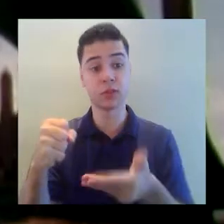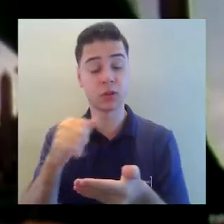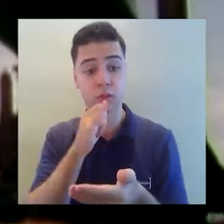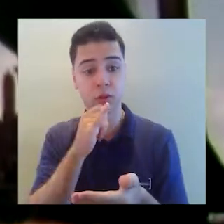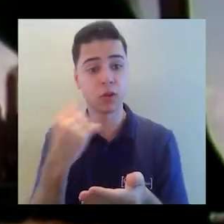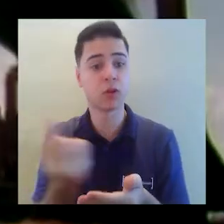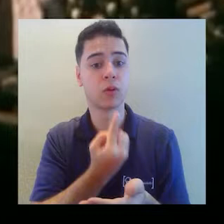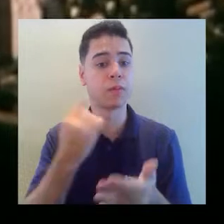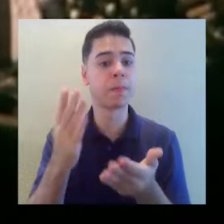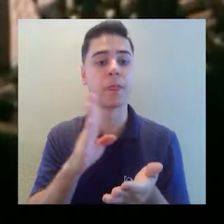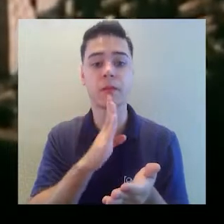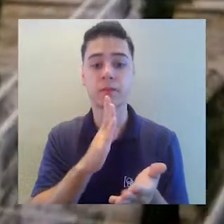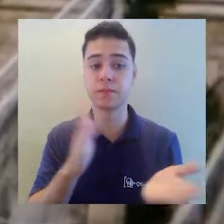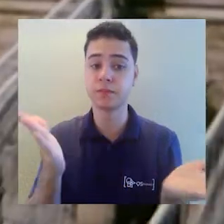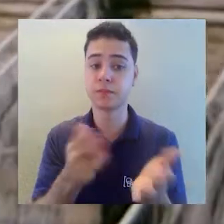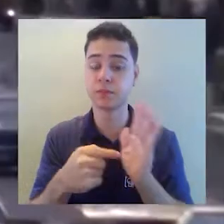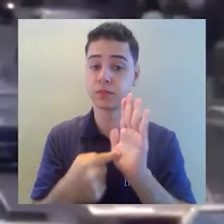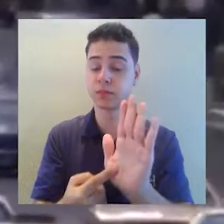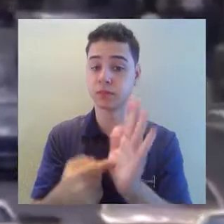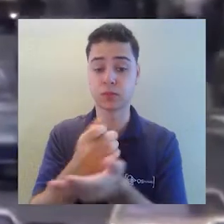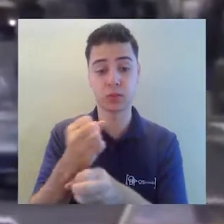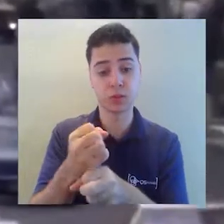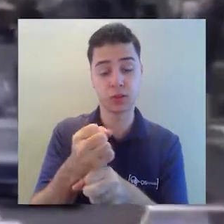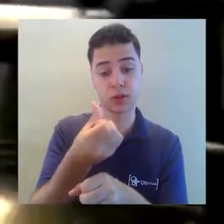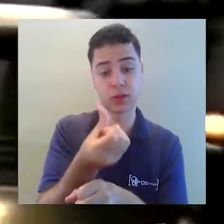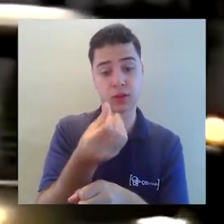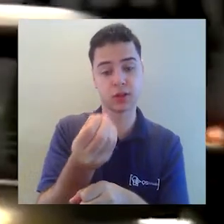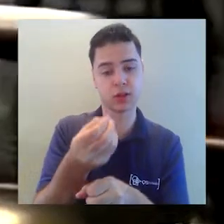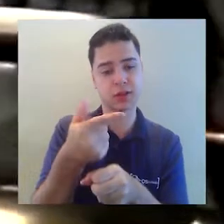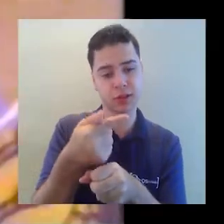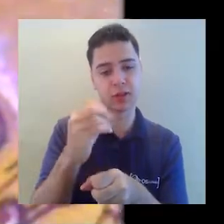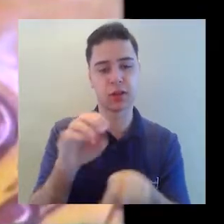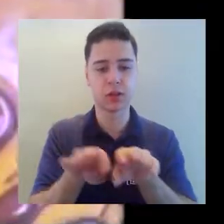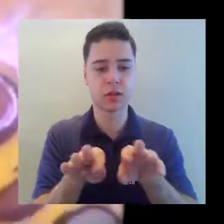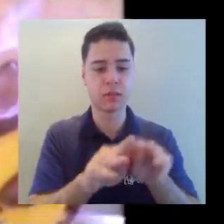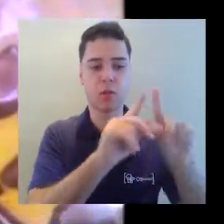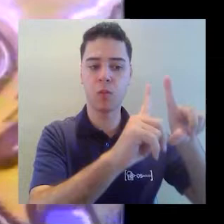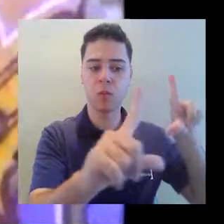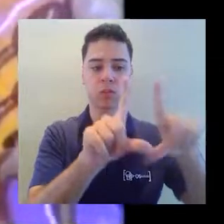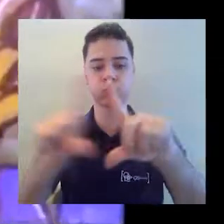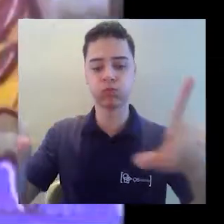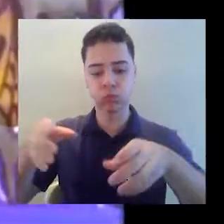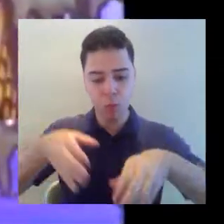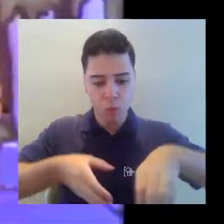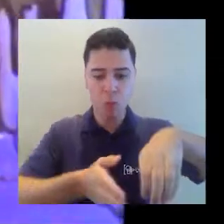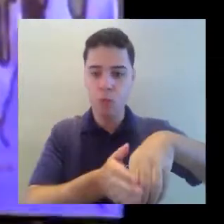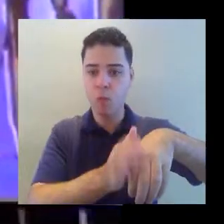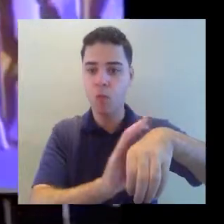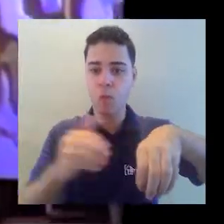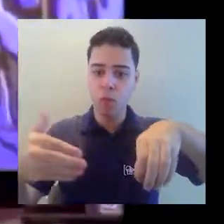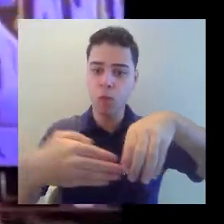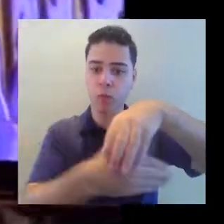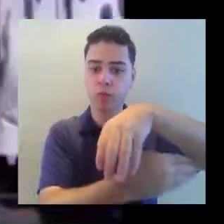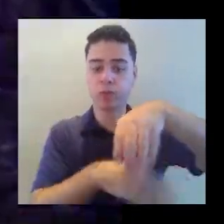O grafite, do jeito que a gente conhece atualmente, começou a aparecer nos anos 60 e 70. Ele surgiu nos muros, paredes e túneis de Nova York